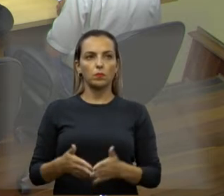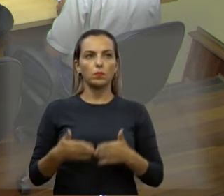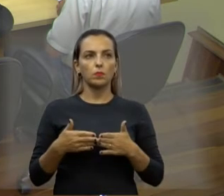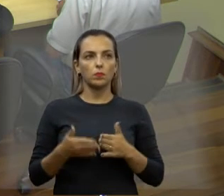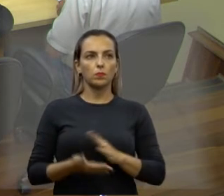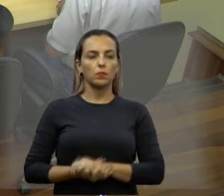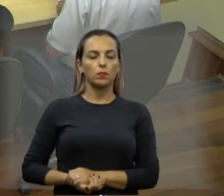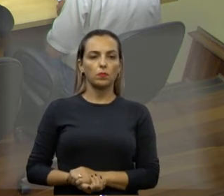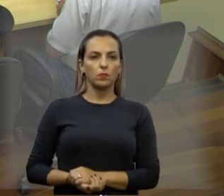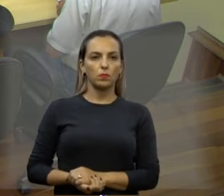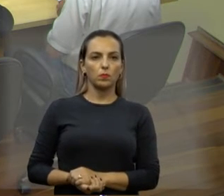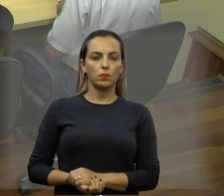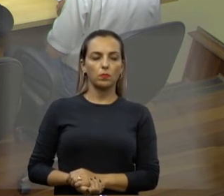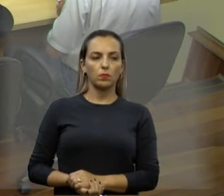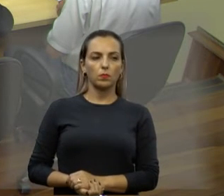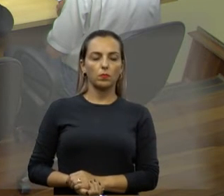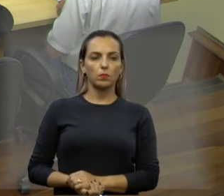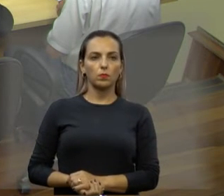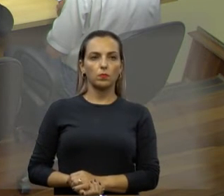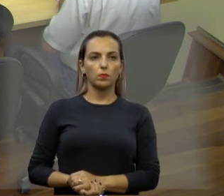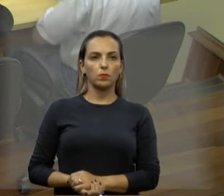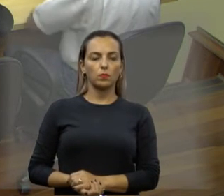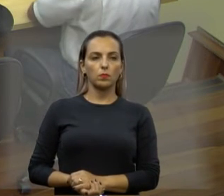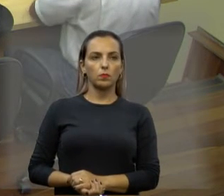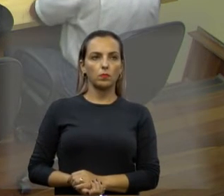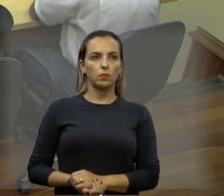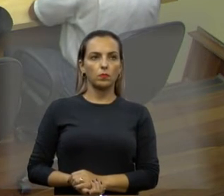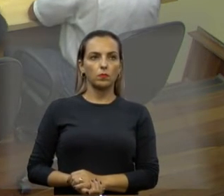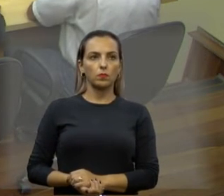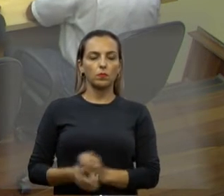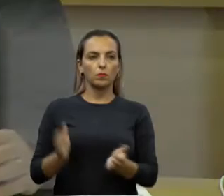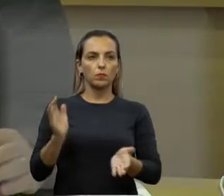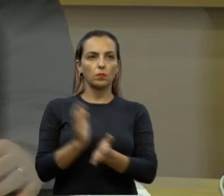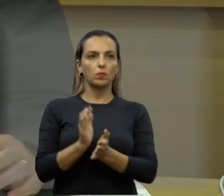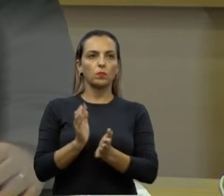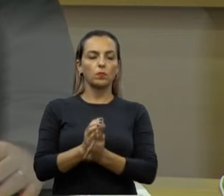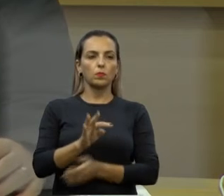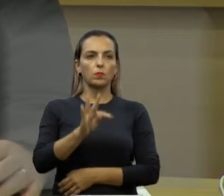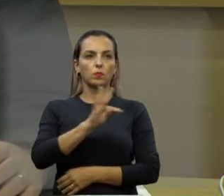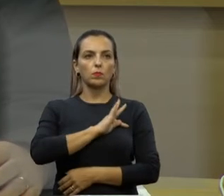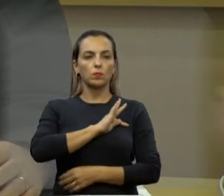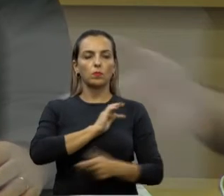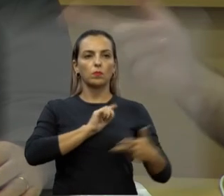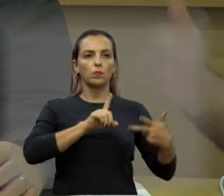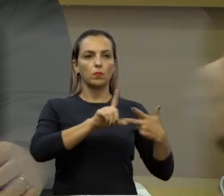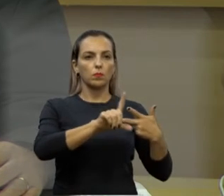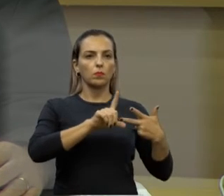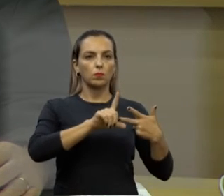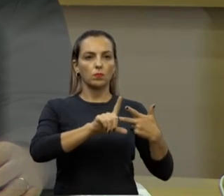favor é preciso do auxílio da Equipe técnica Legislativa